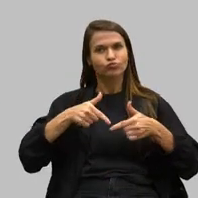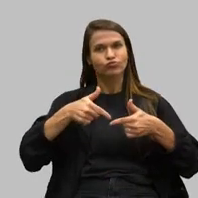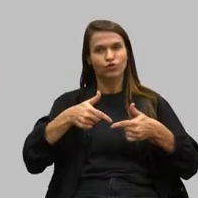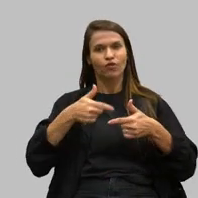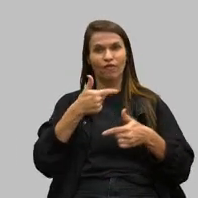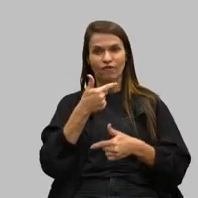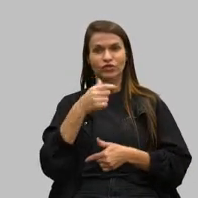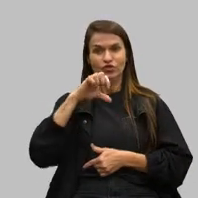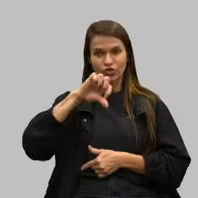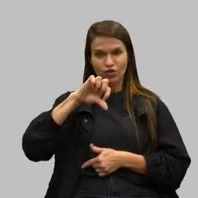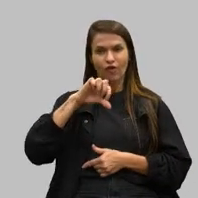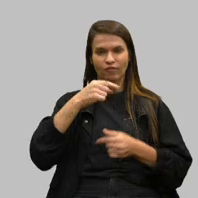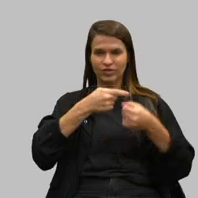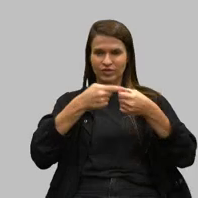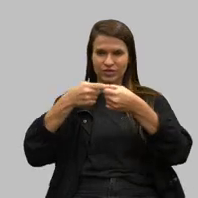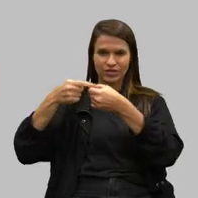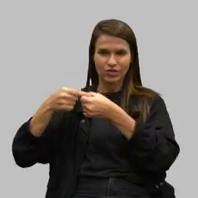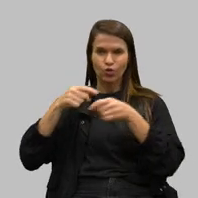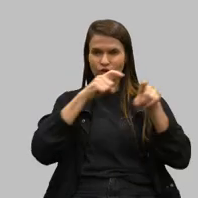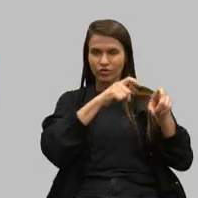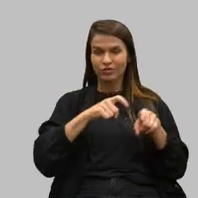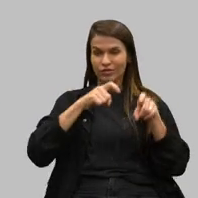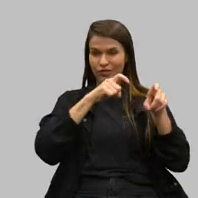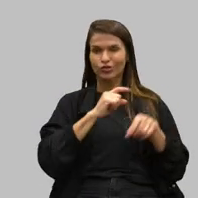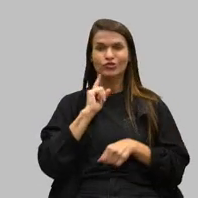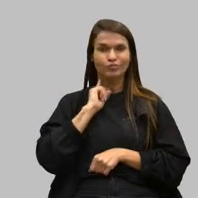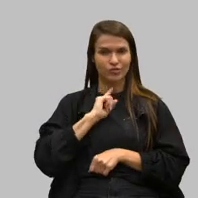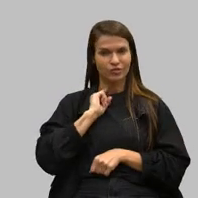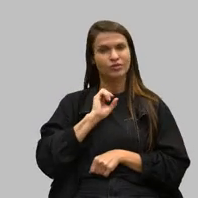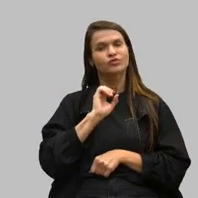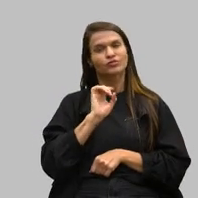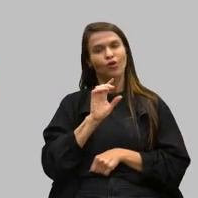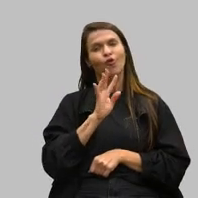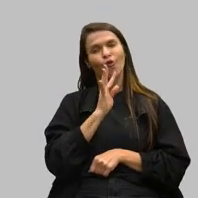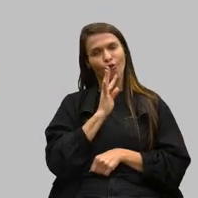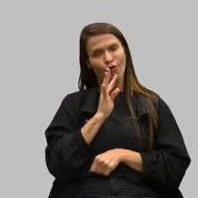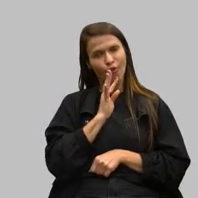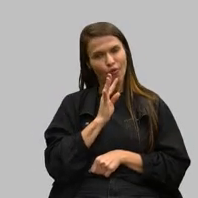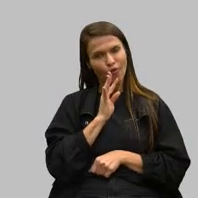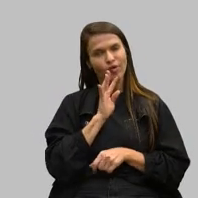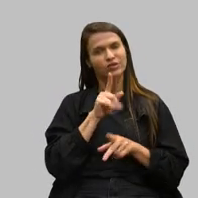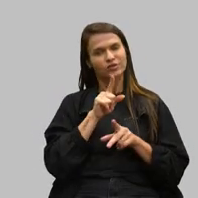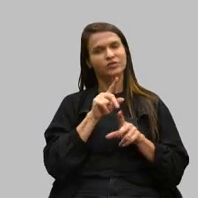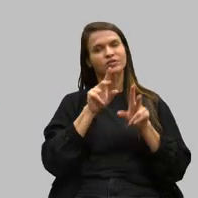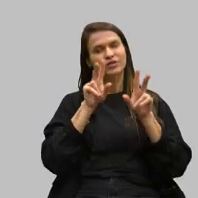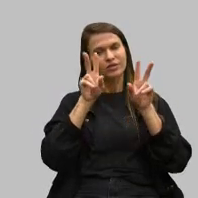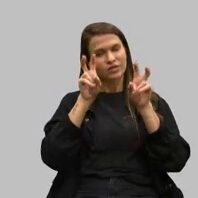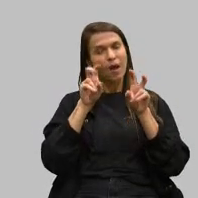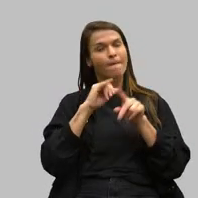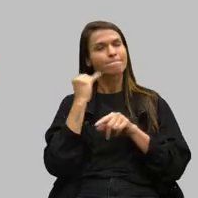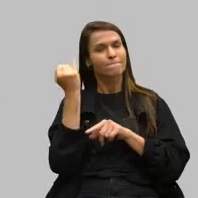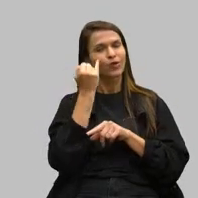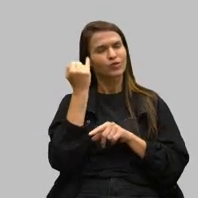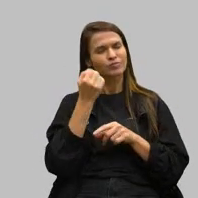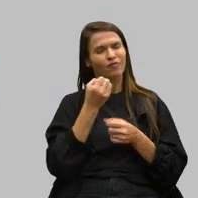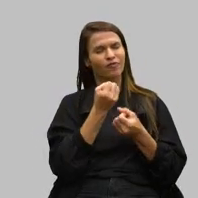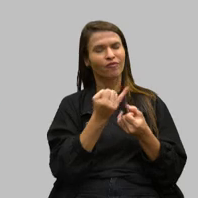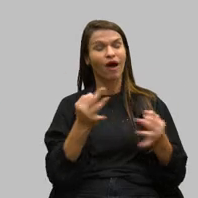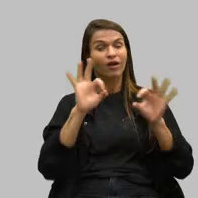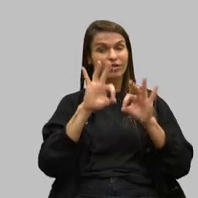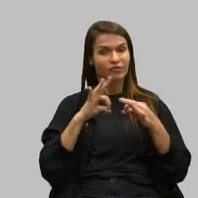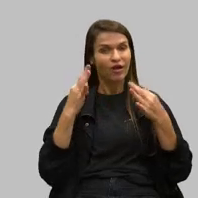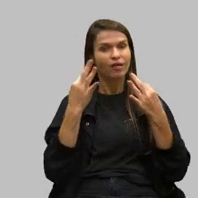29 cidades do interior de Minas Gerais. Só quem conhece essa causa é que sabe a importância para tantas famílias